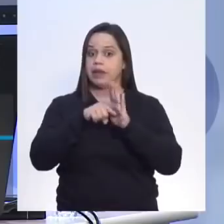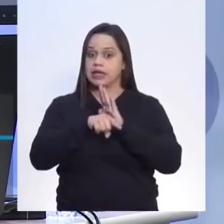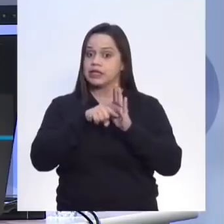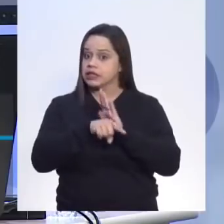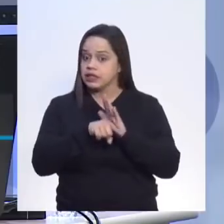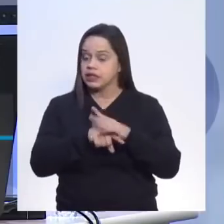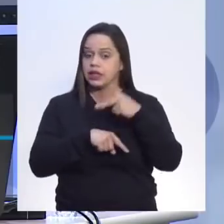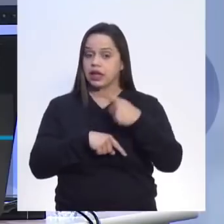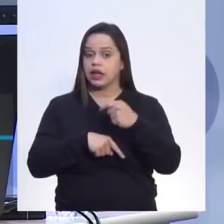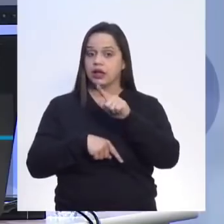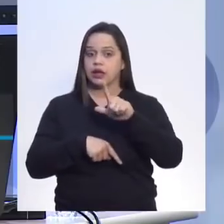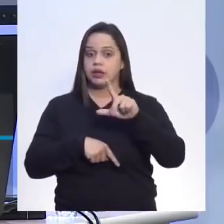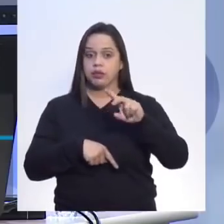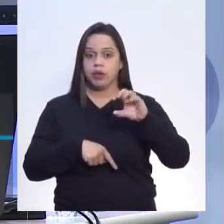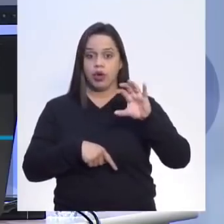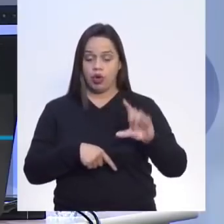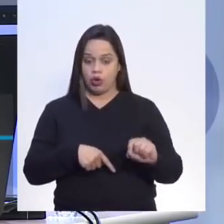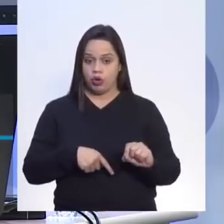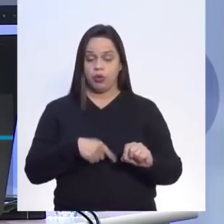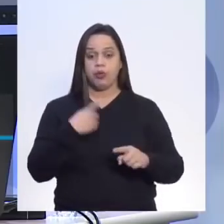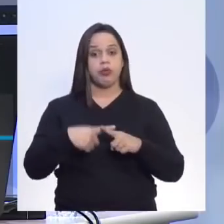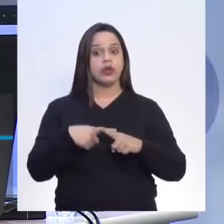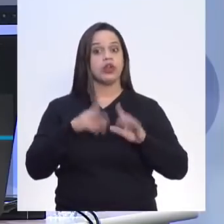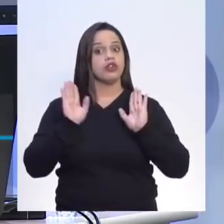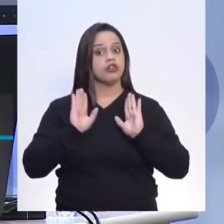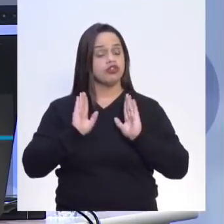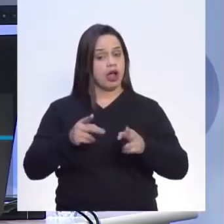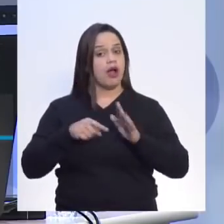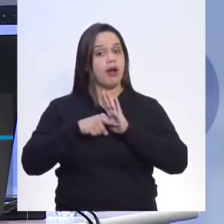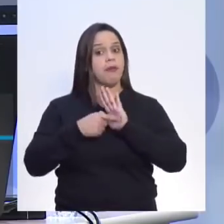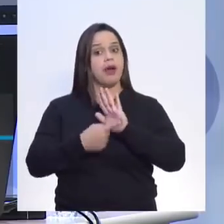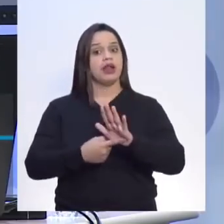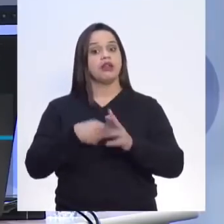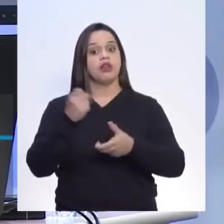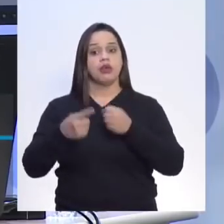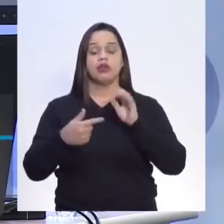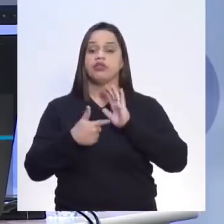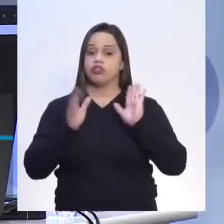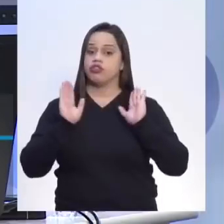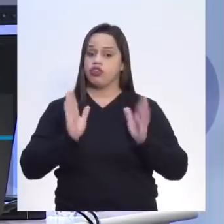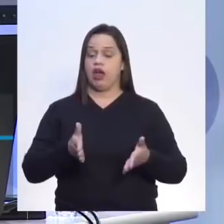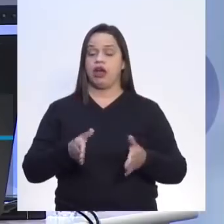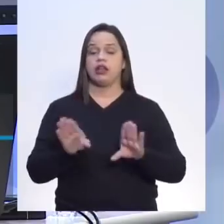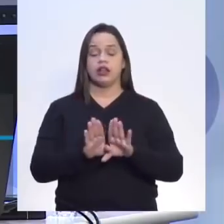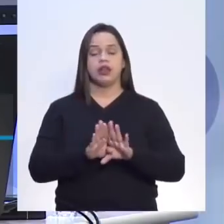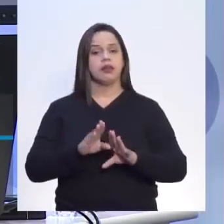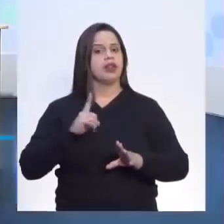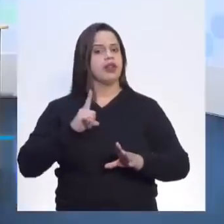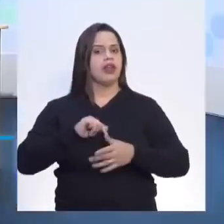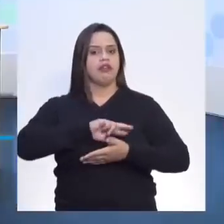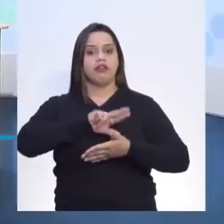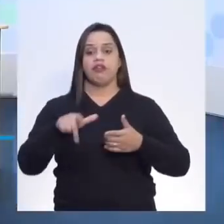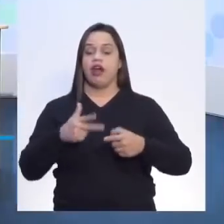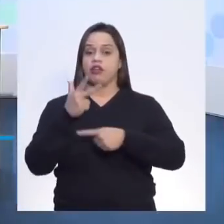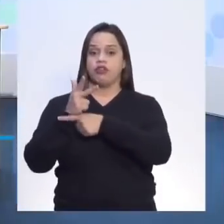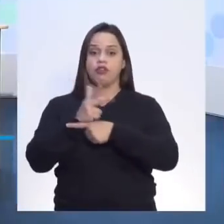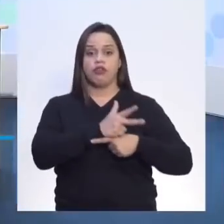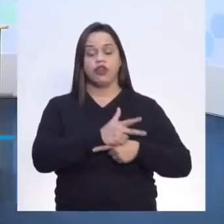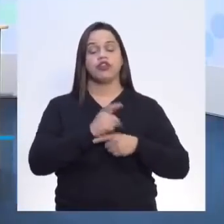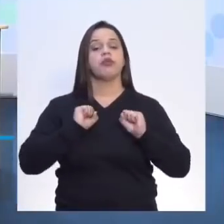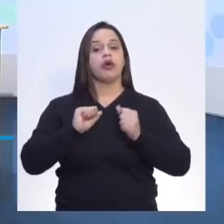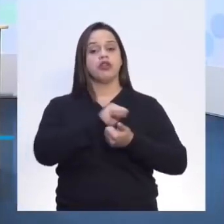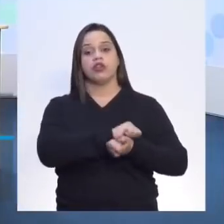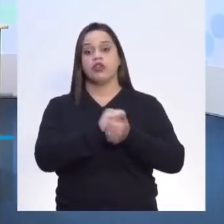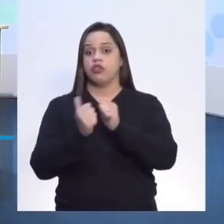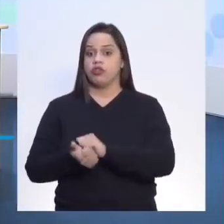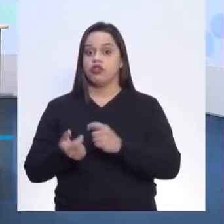Pro e marca o Centro de Mídias, porque Apolo já apareceu aqui algumas vezes. Inclusive, nós temos vários livros aí de Apolo que podemos associar essa